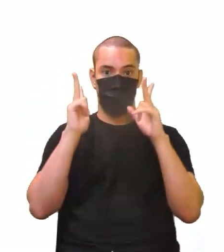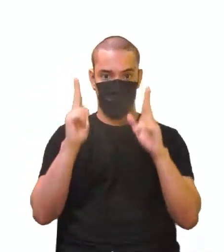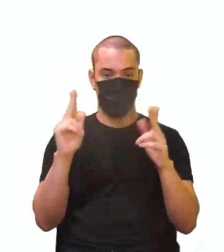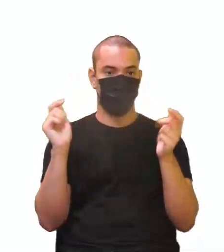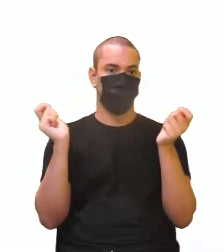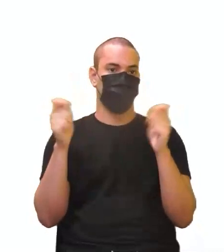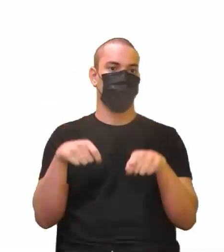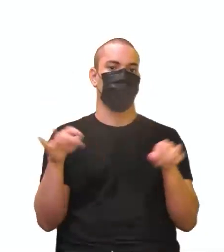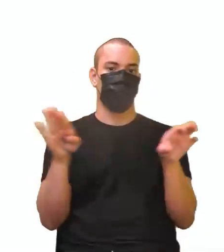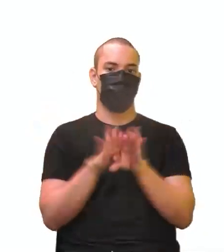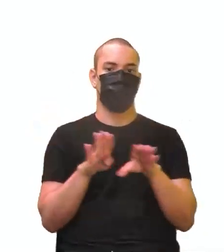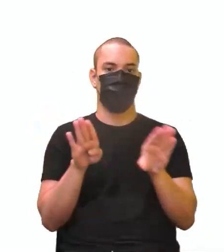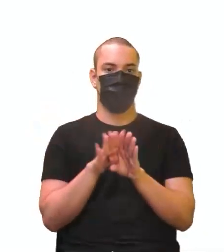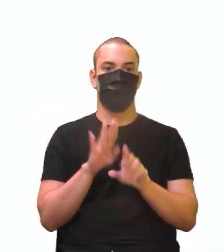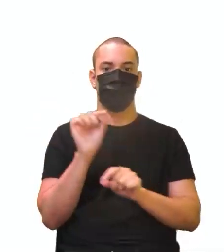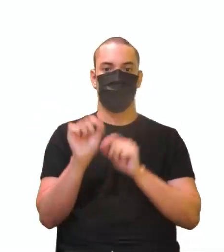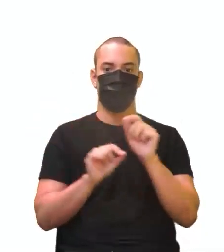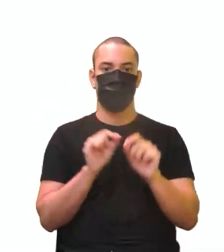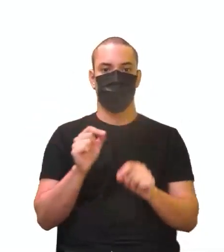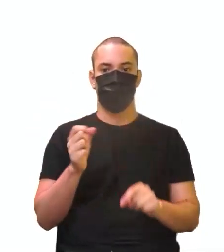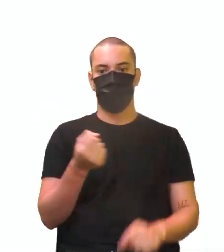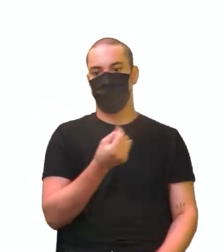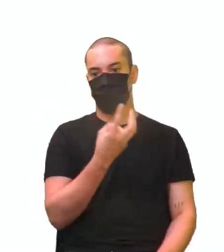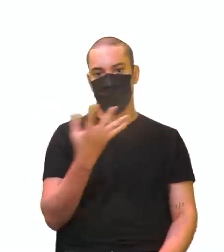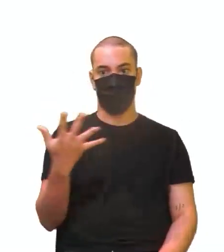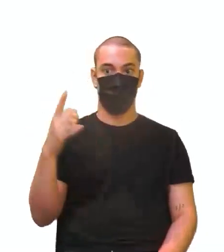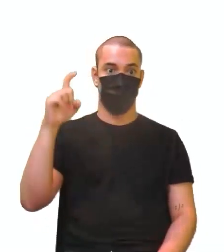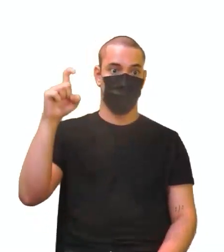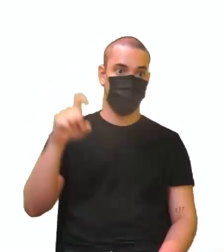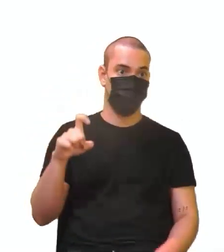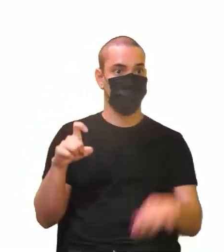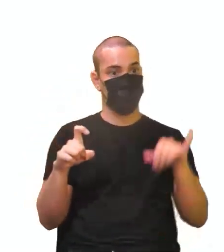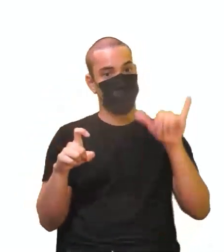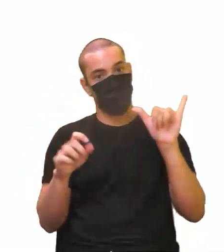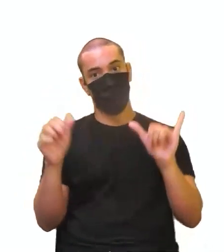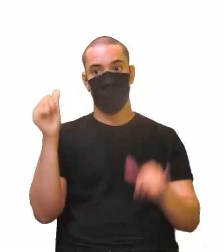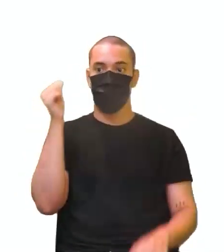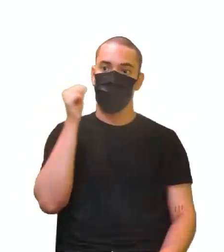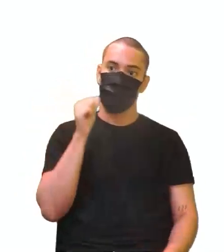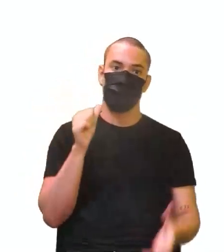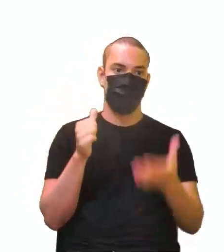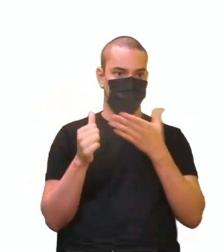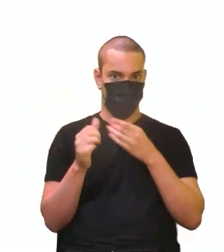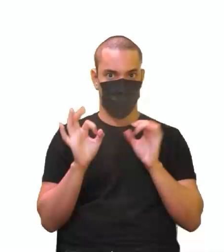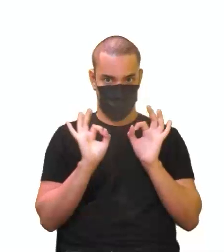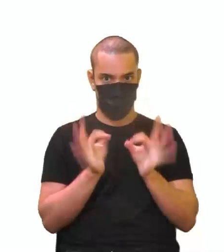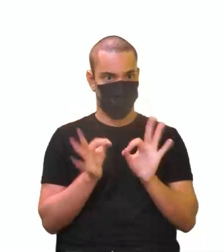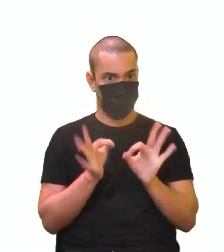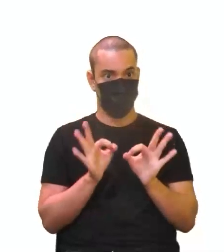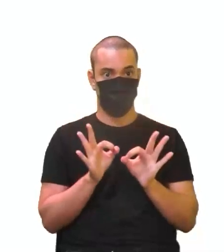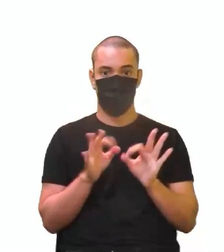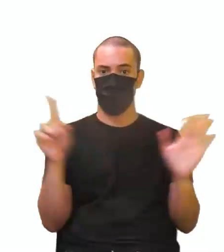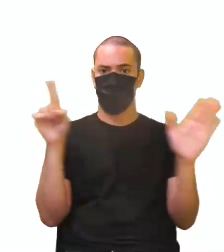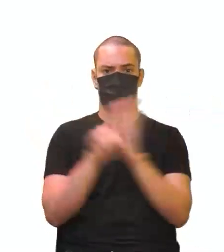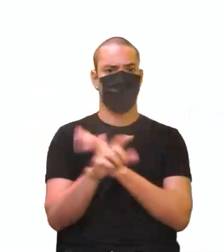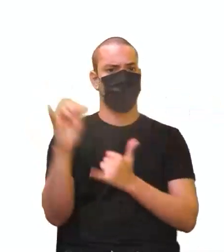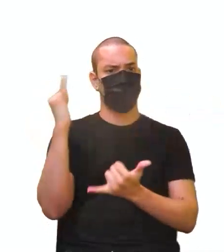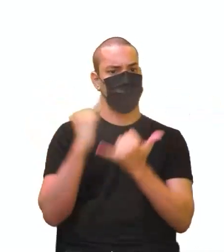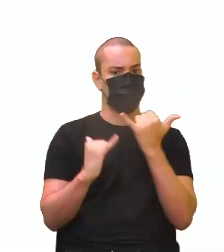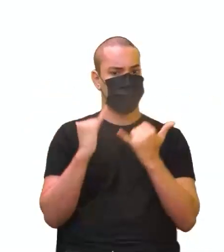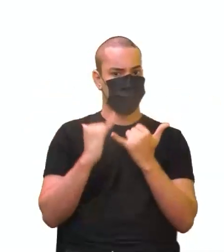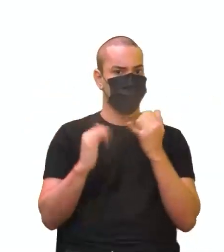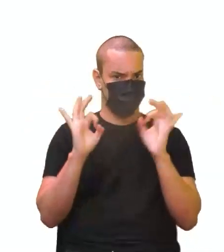proporção ali na questão dos X e Y, né? No homem e na mulher, tá? É uma questão bem